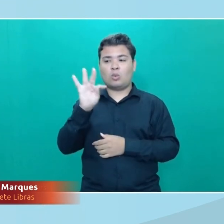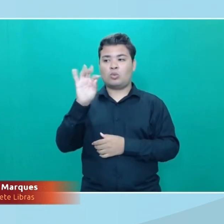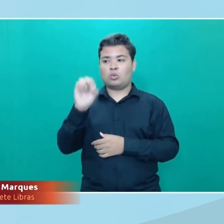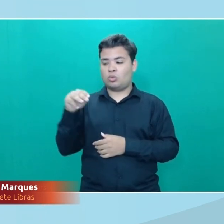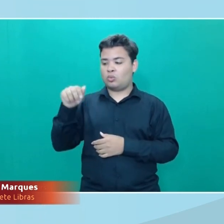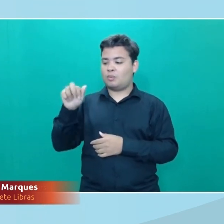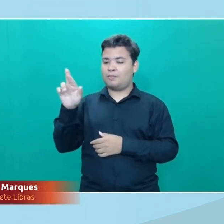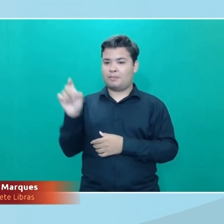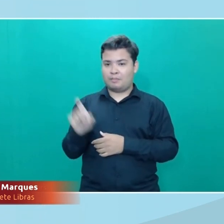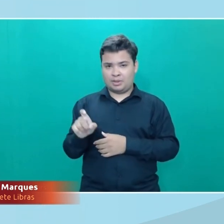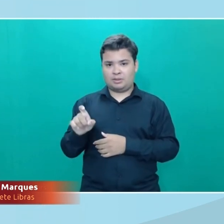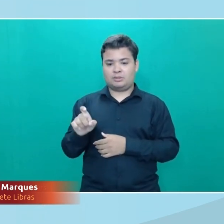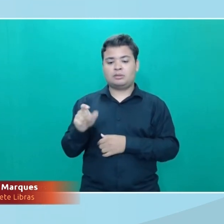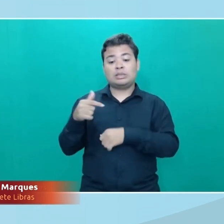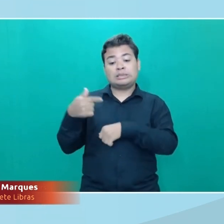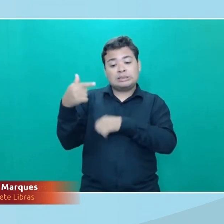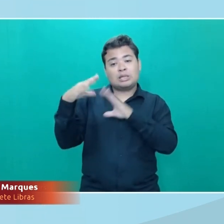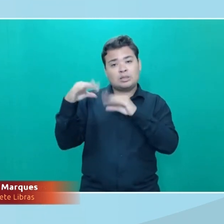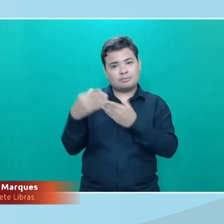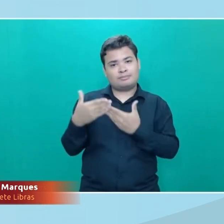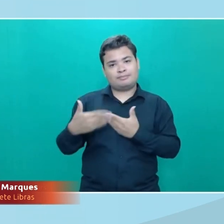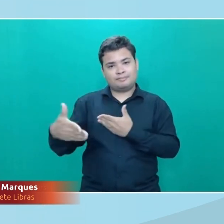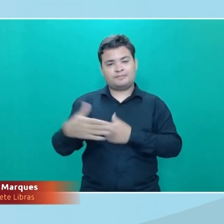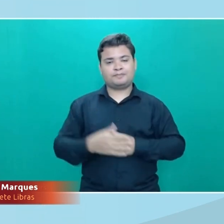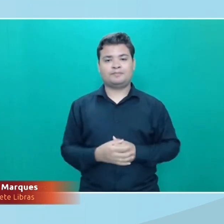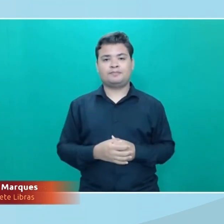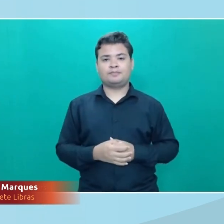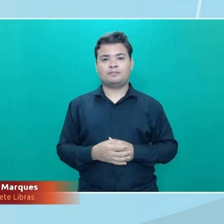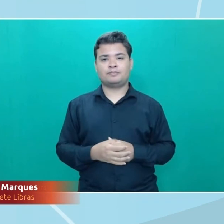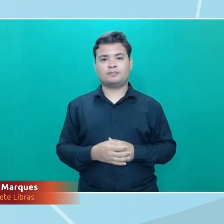então. Bom, e amanhã o Teatro